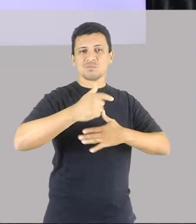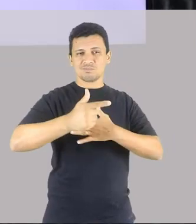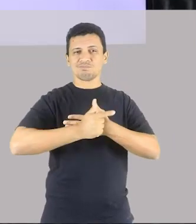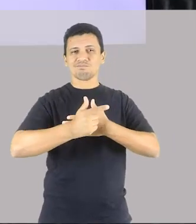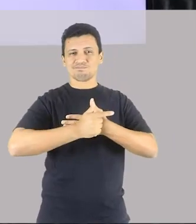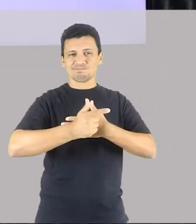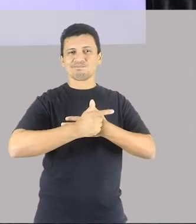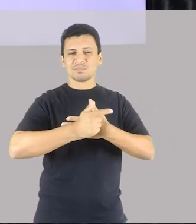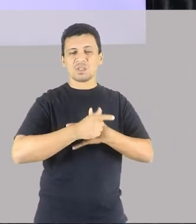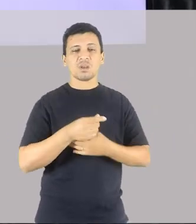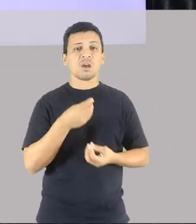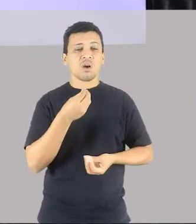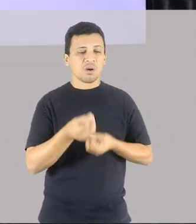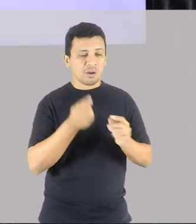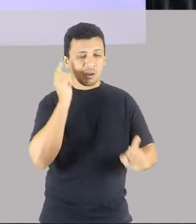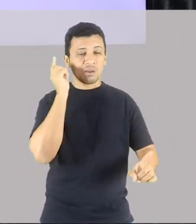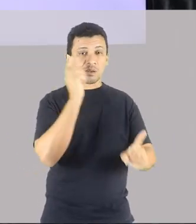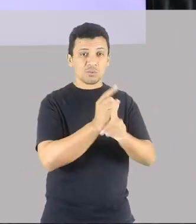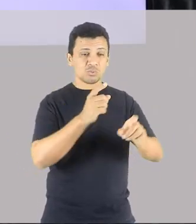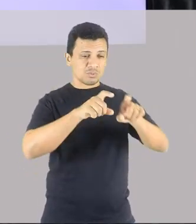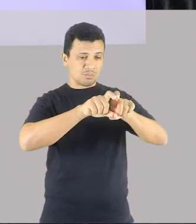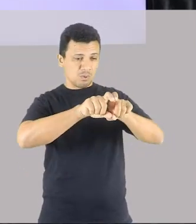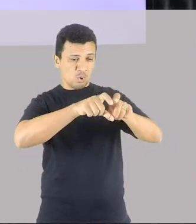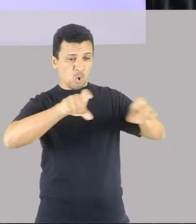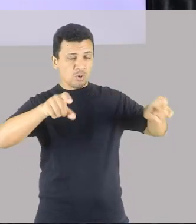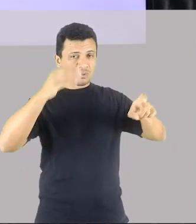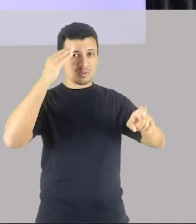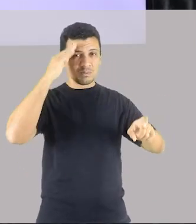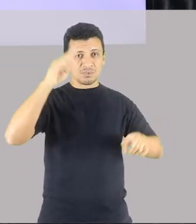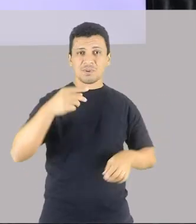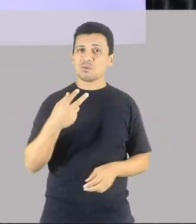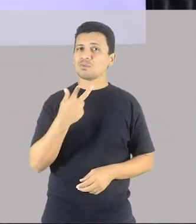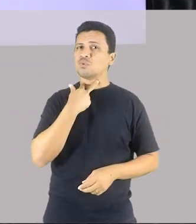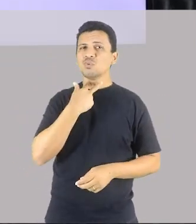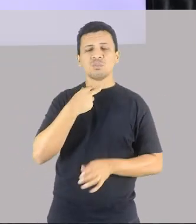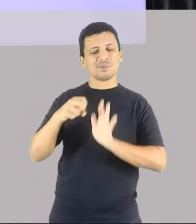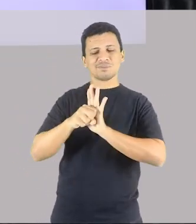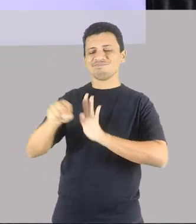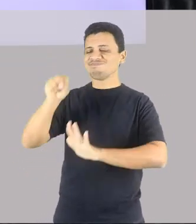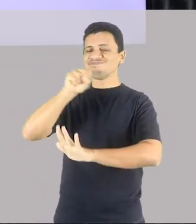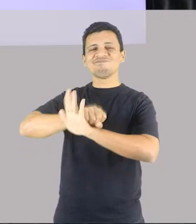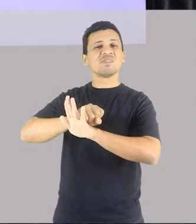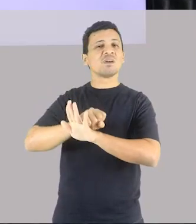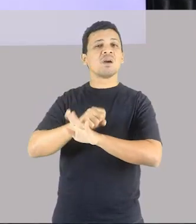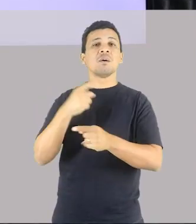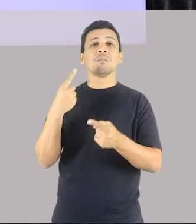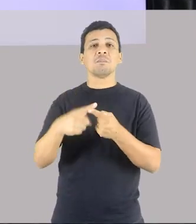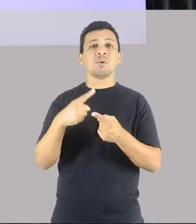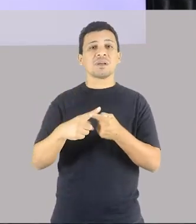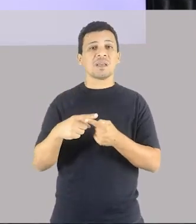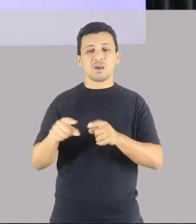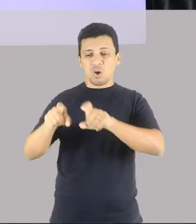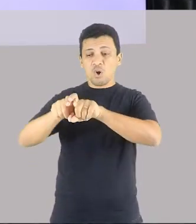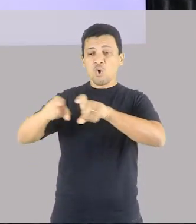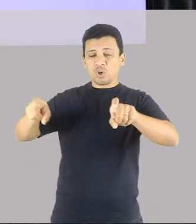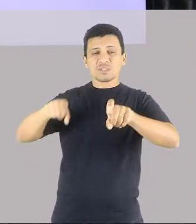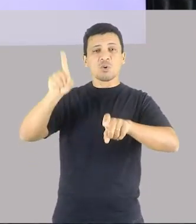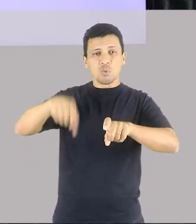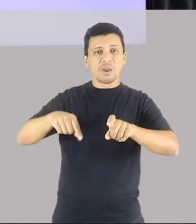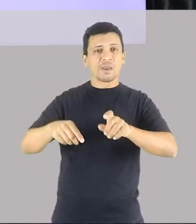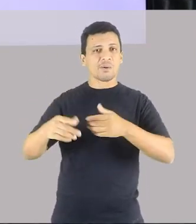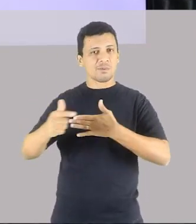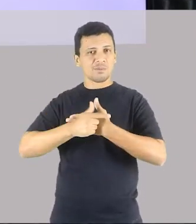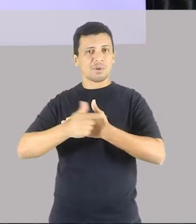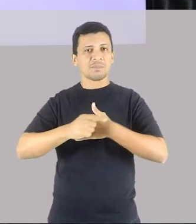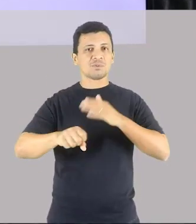você encontra um sujeito na oração principal, a oração não pode ser subjetiva, porque a oração subjetiva, ela é o sujeito da oração principal.